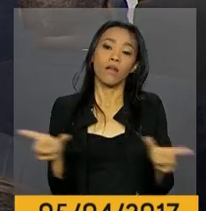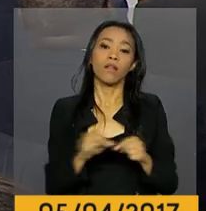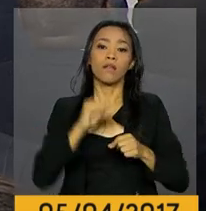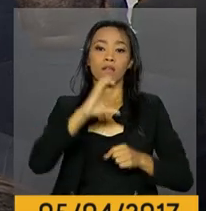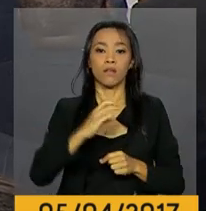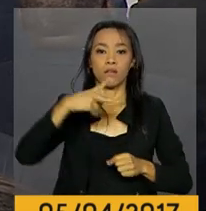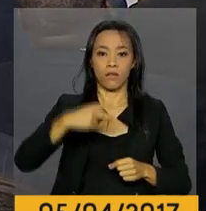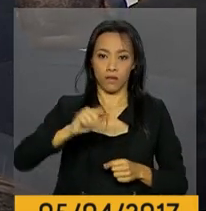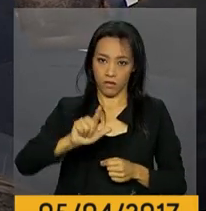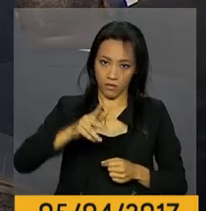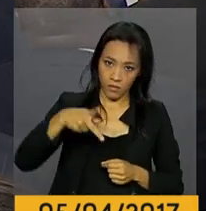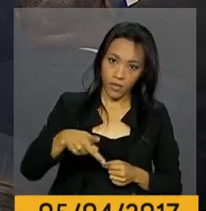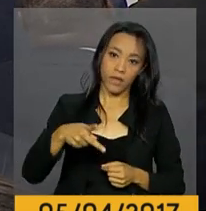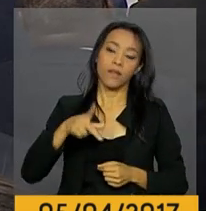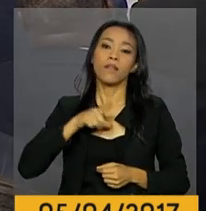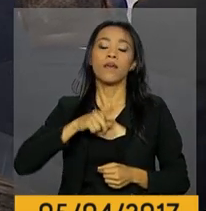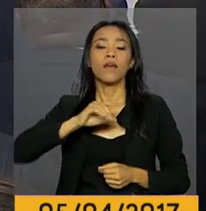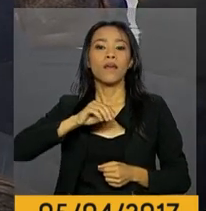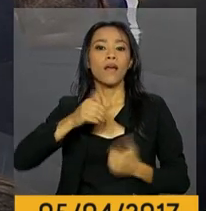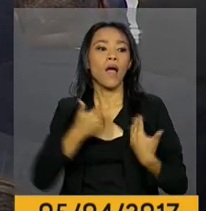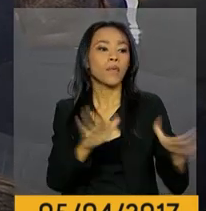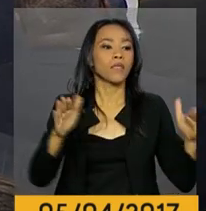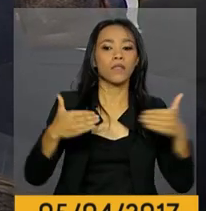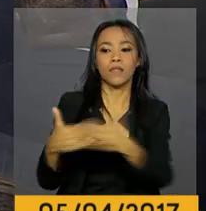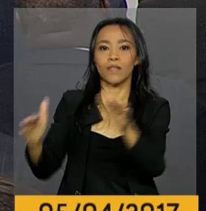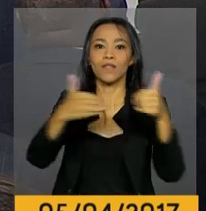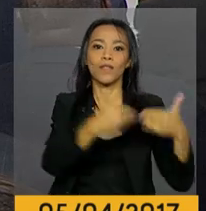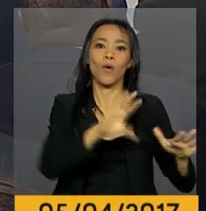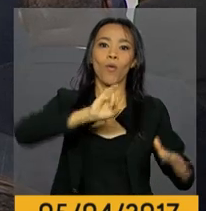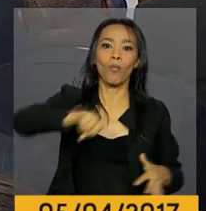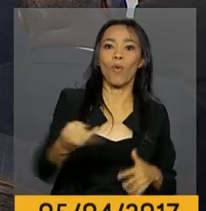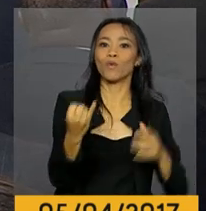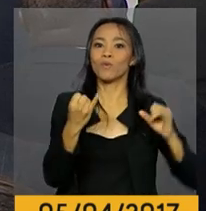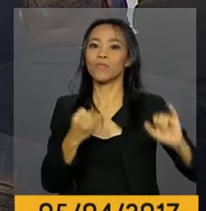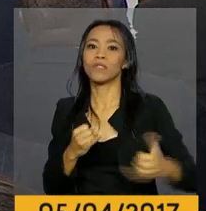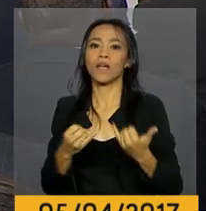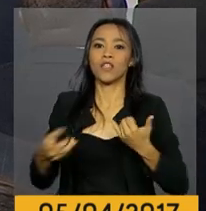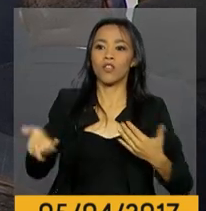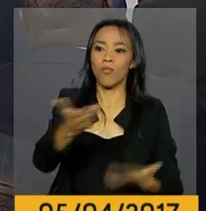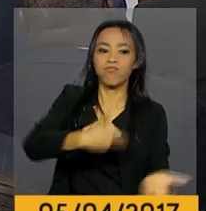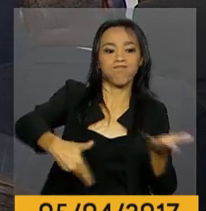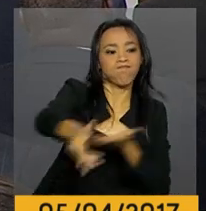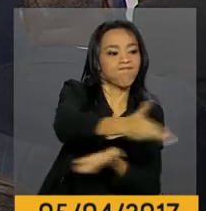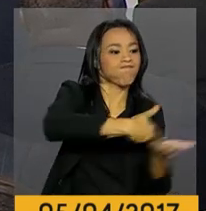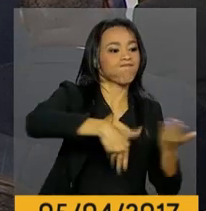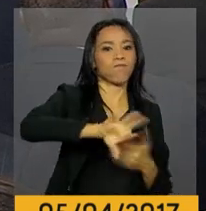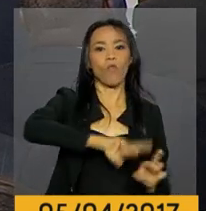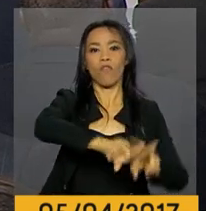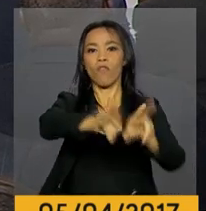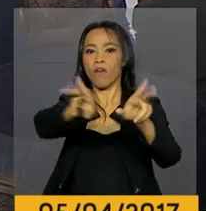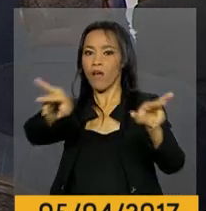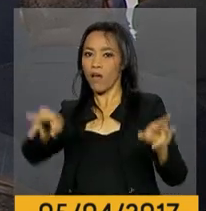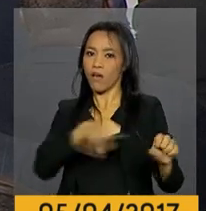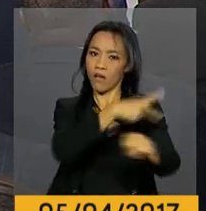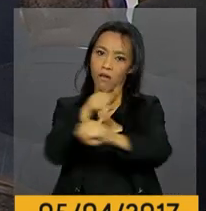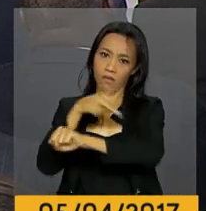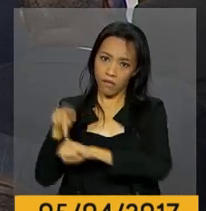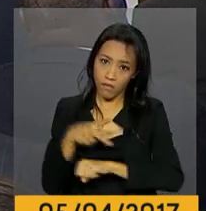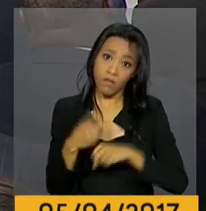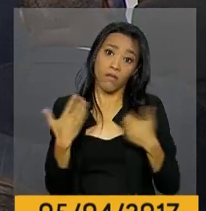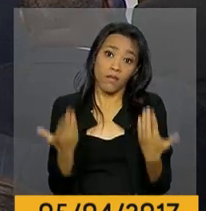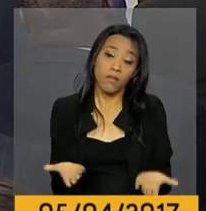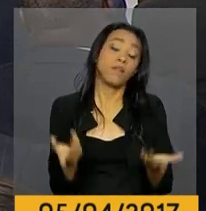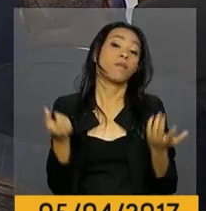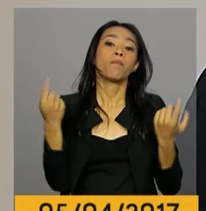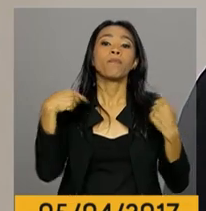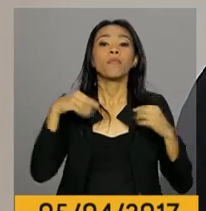novas oportunidades de cooperação e aproximação entre os países e vejam bem a